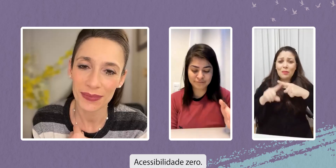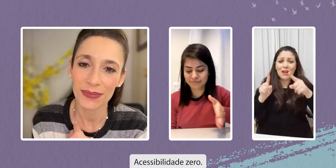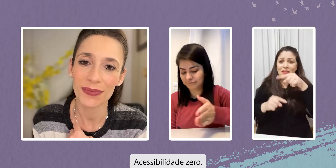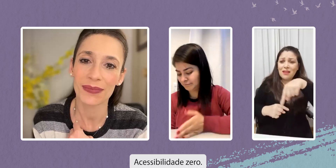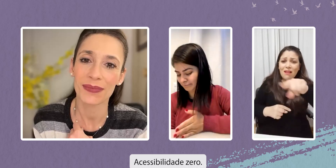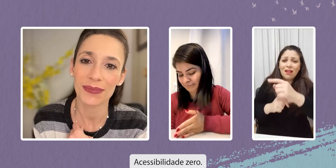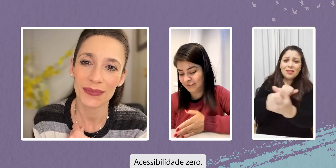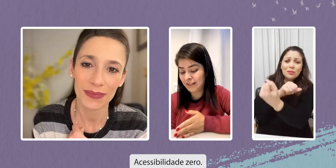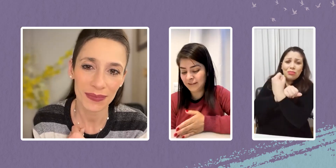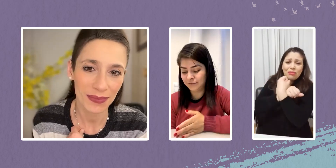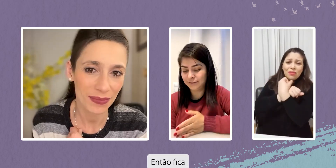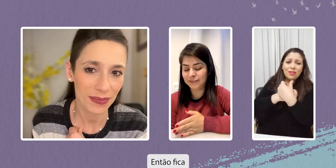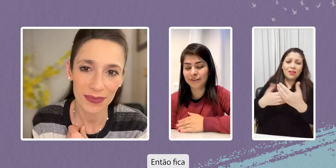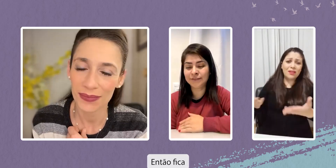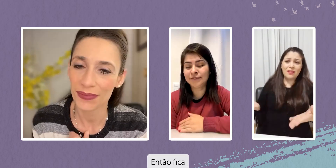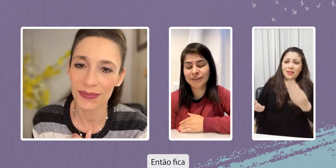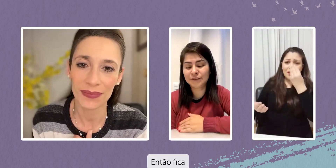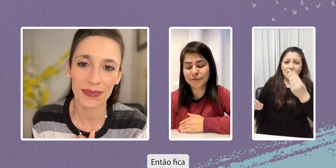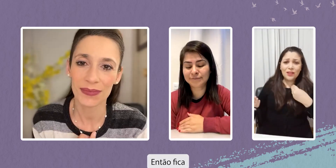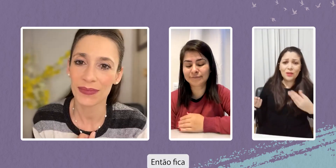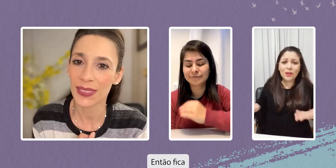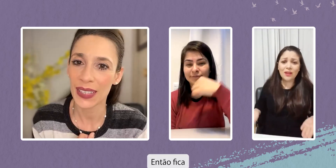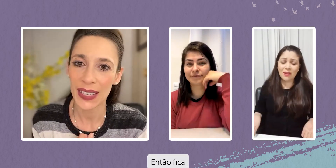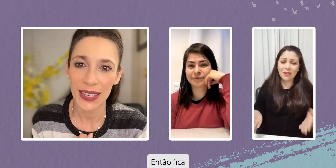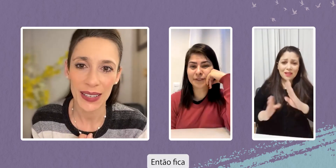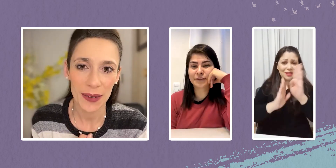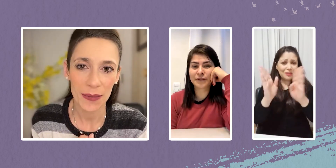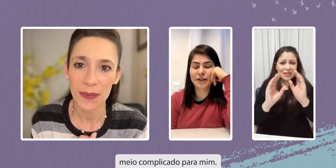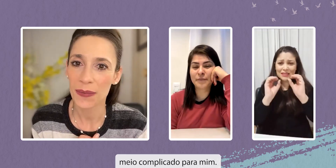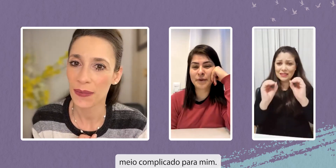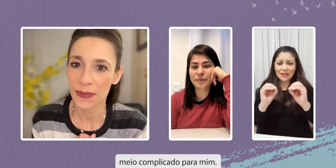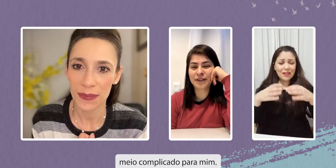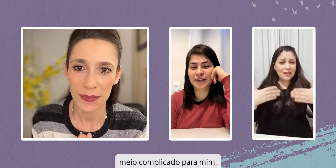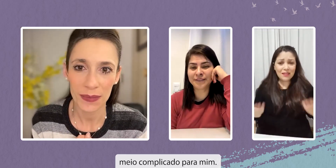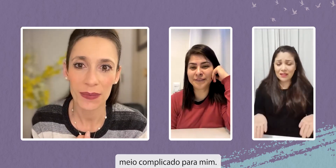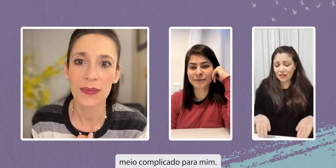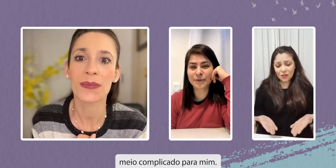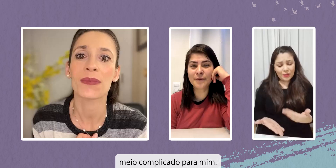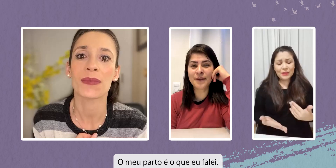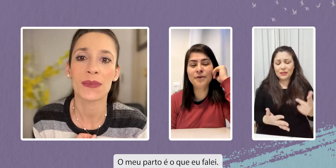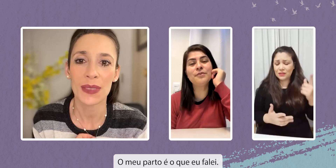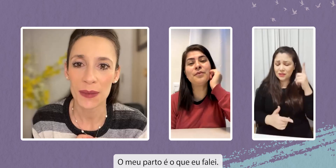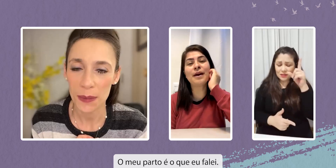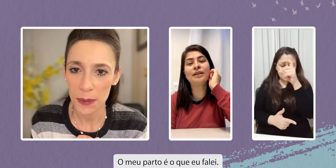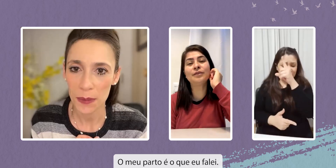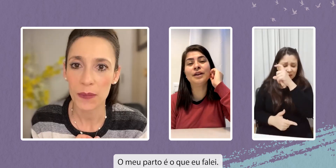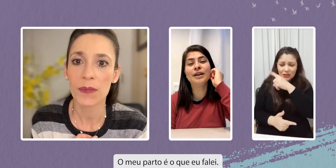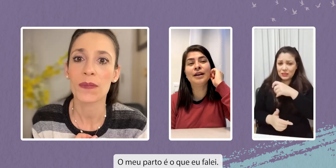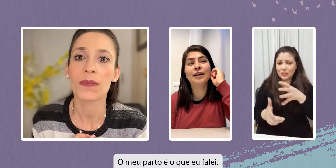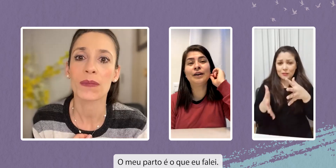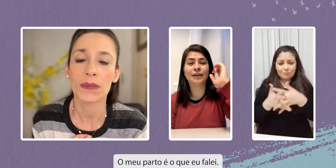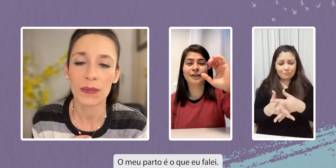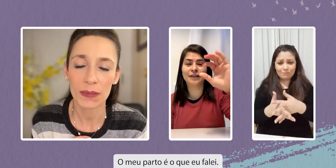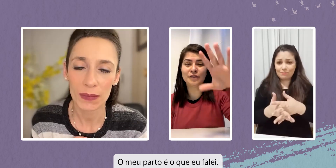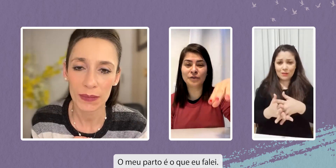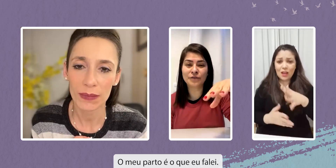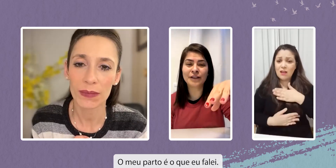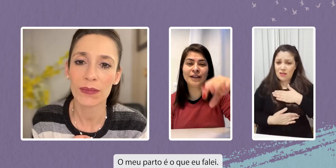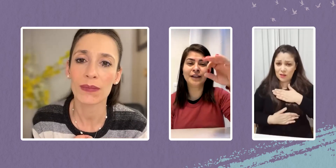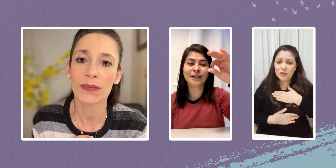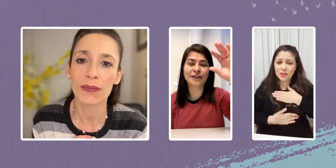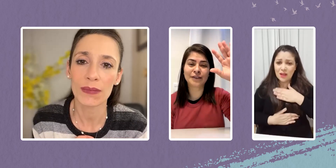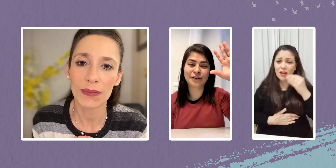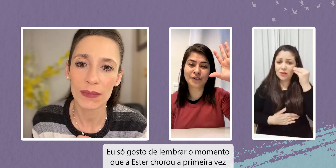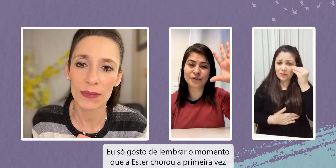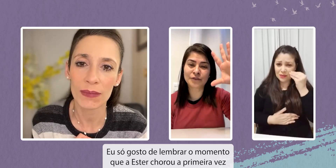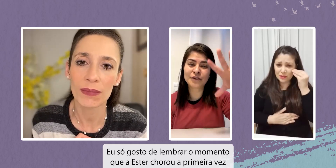Acessibilidade, zero. Então, é meio complicado. Para mim, o meu parto é o que eu